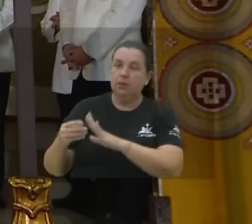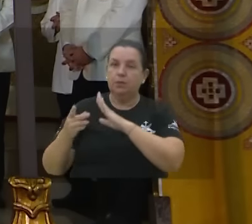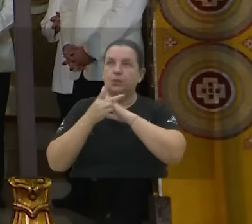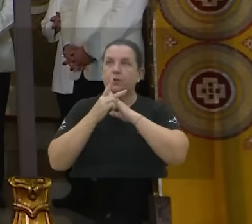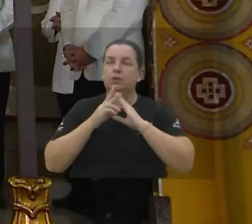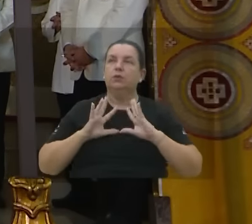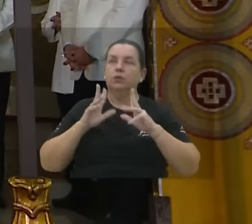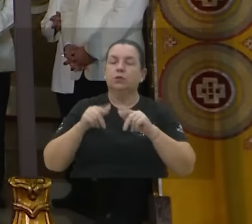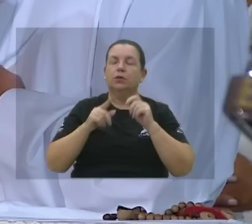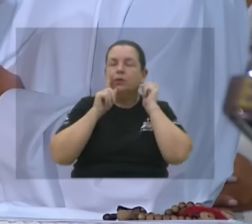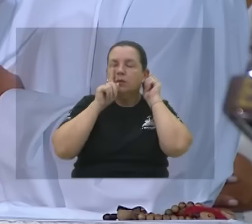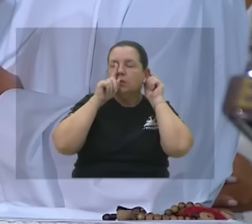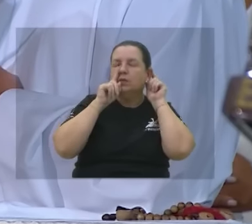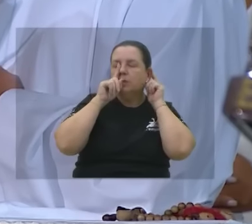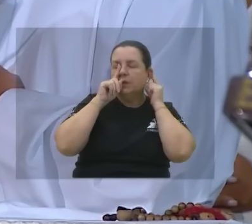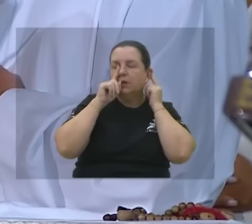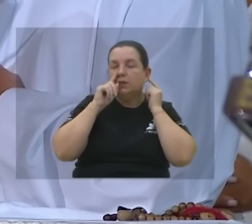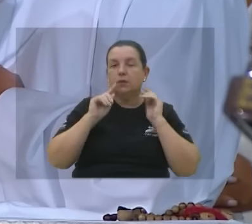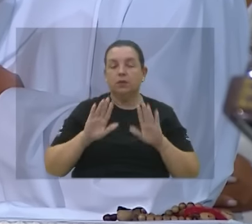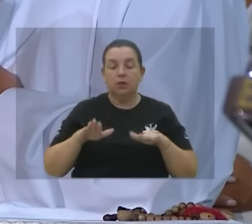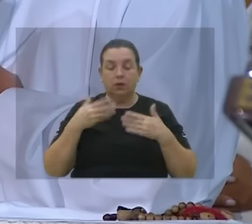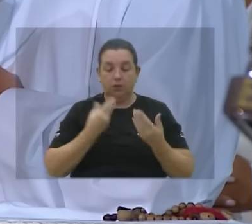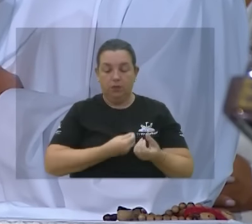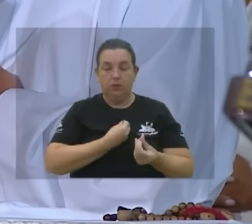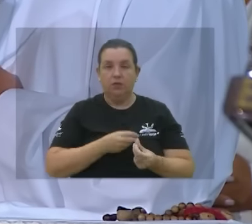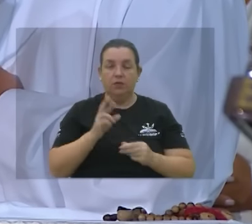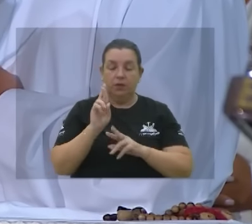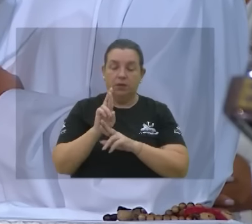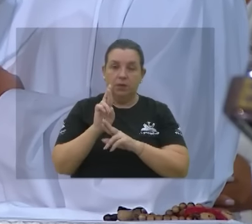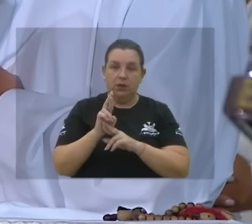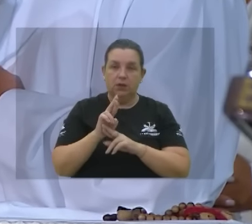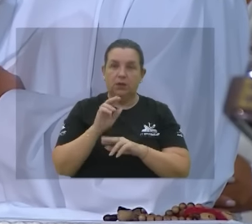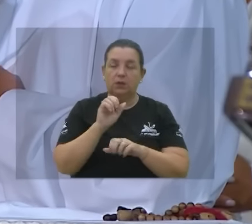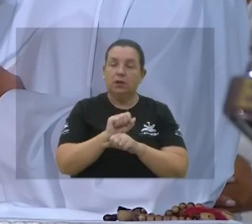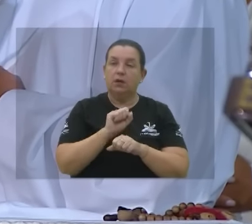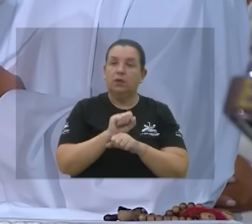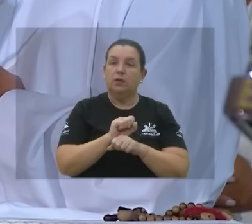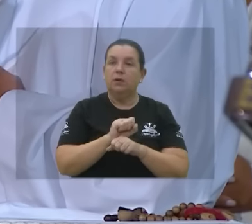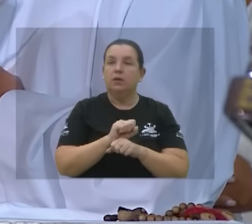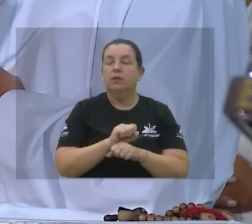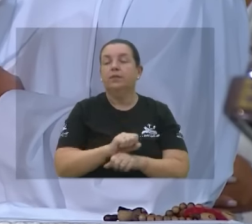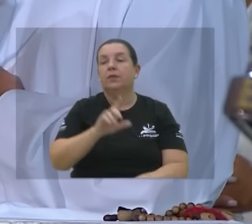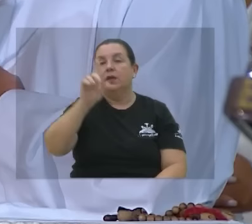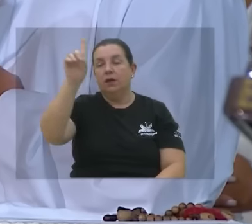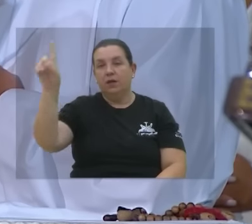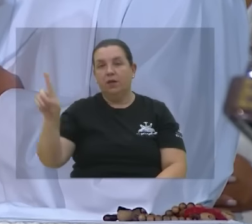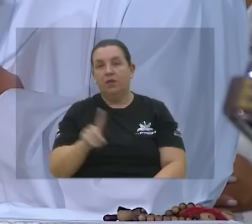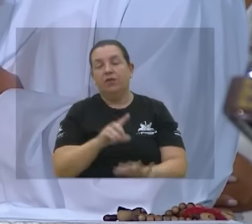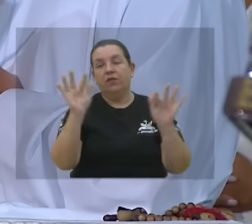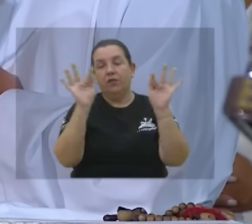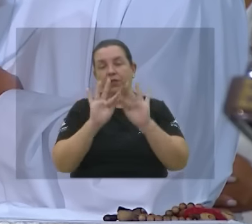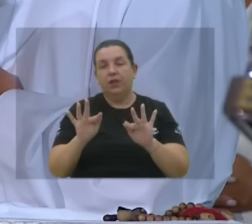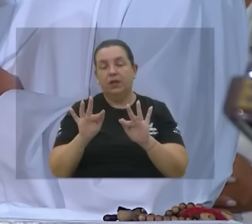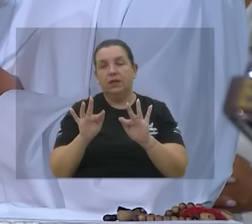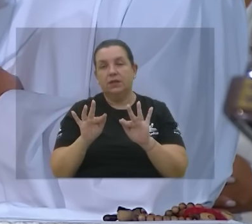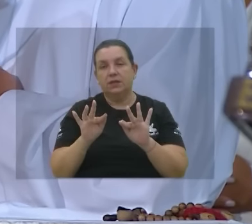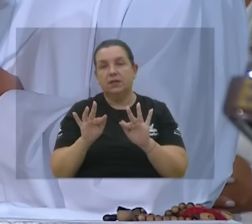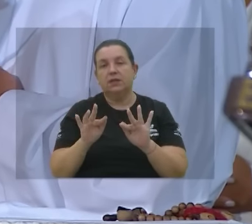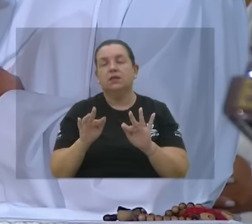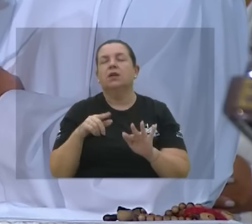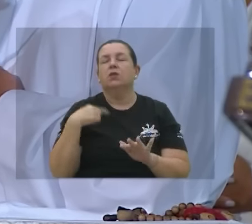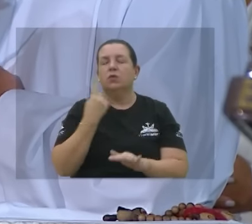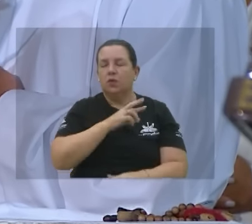sempre livres do pecado e protegidos de todos os perigos, enquanto aguardamos a feliz esperança e a vinda